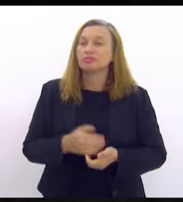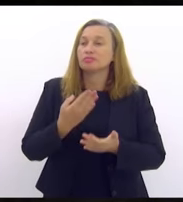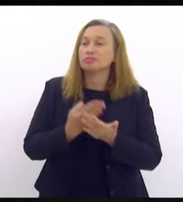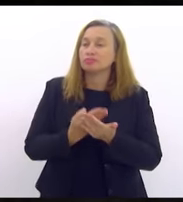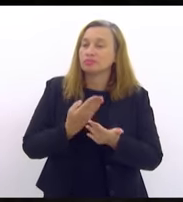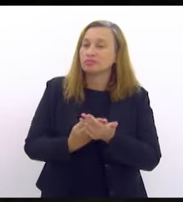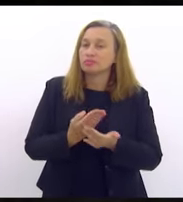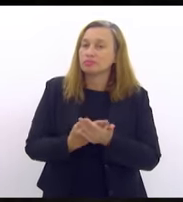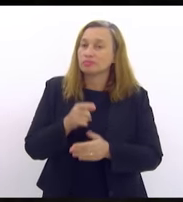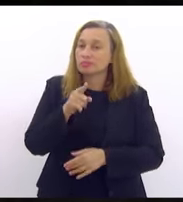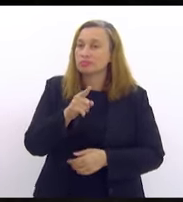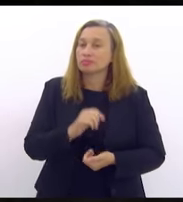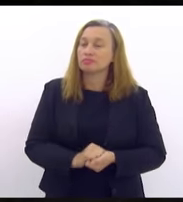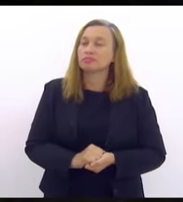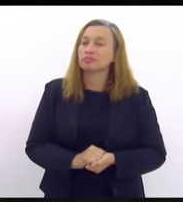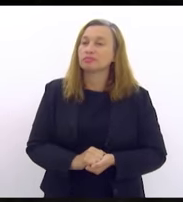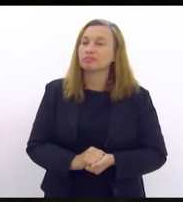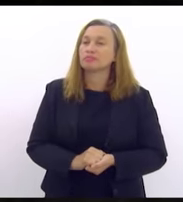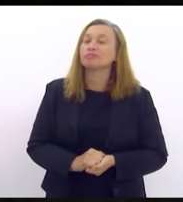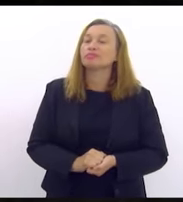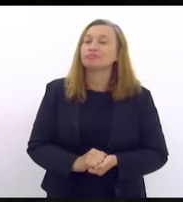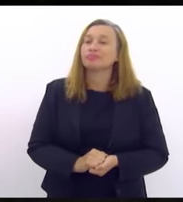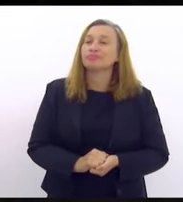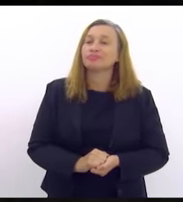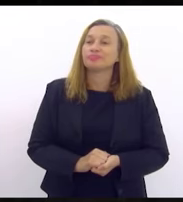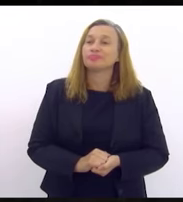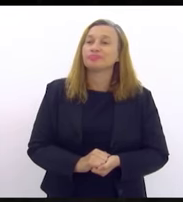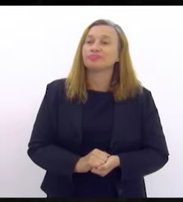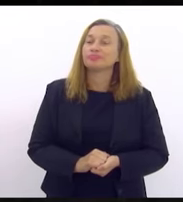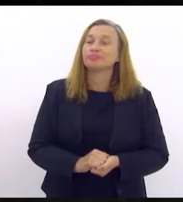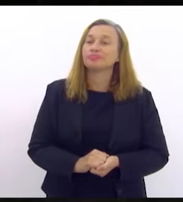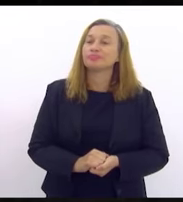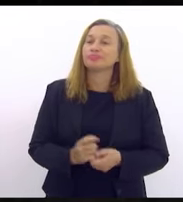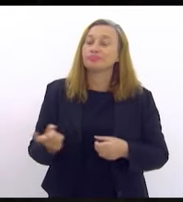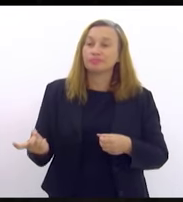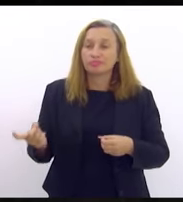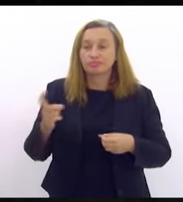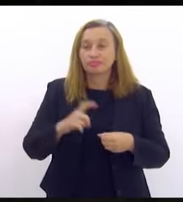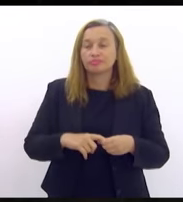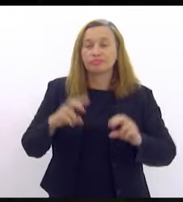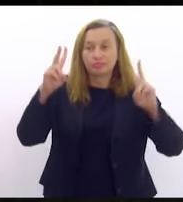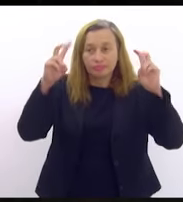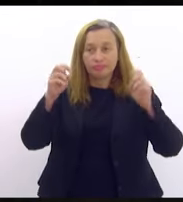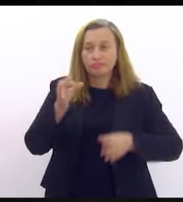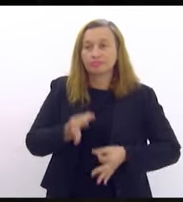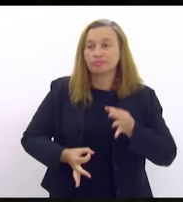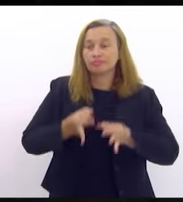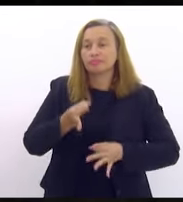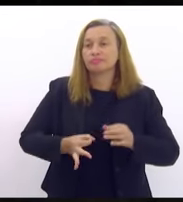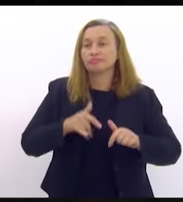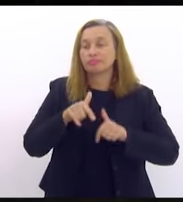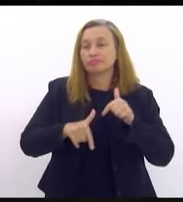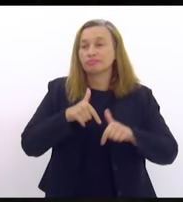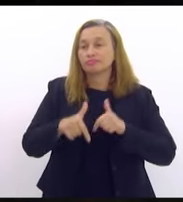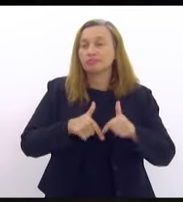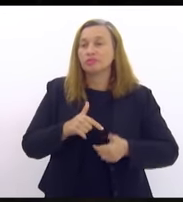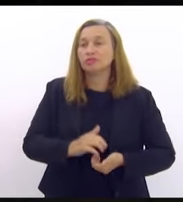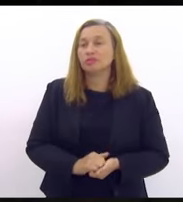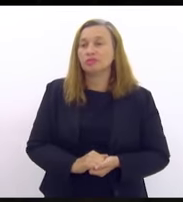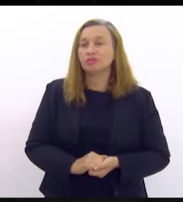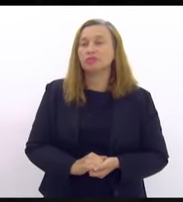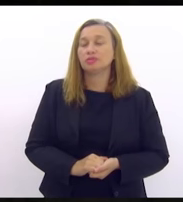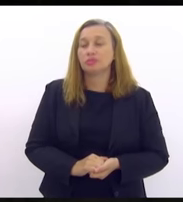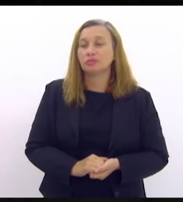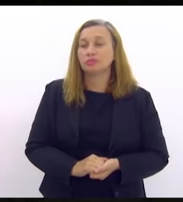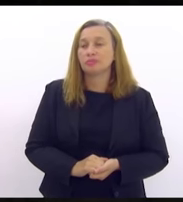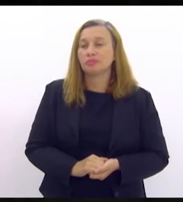estudo eu passei a eu voltei ao tema Justiça do Trabalho